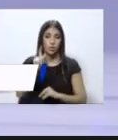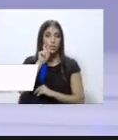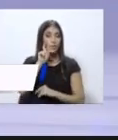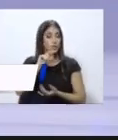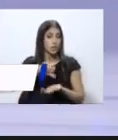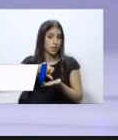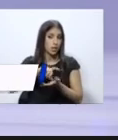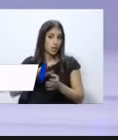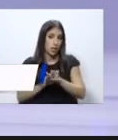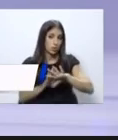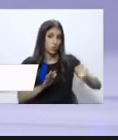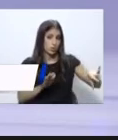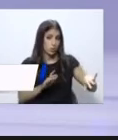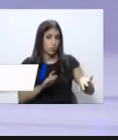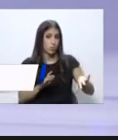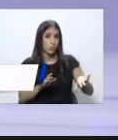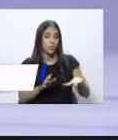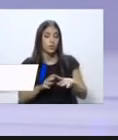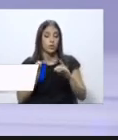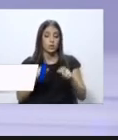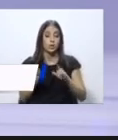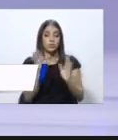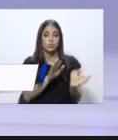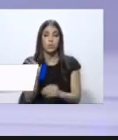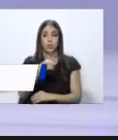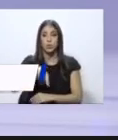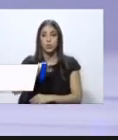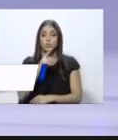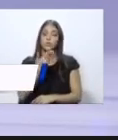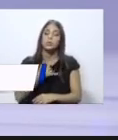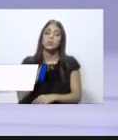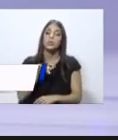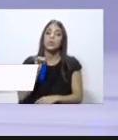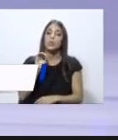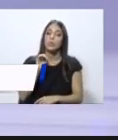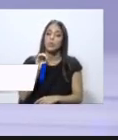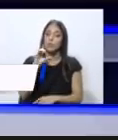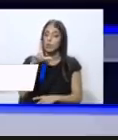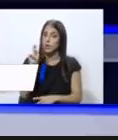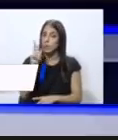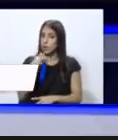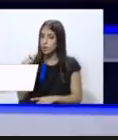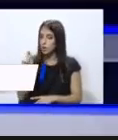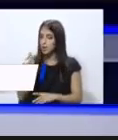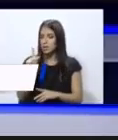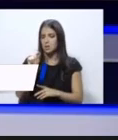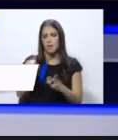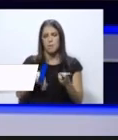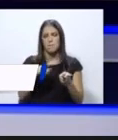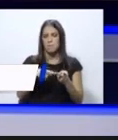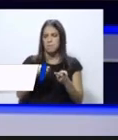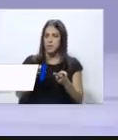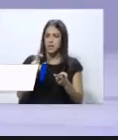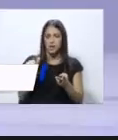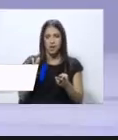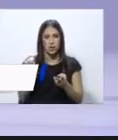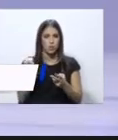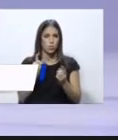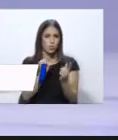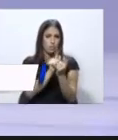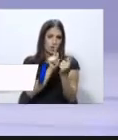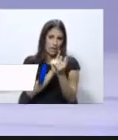lado esquerdo, onde neste momento temos o Diogo Leite e o Marcano ainda está, mais um mês ou dois ainda em recuperação,